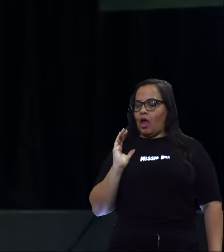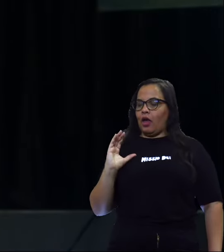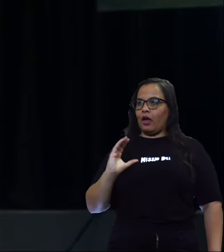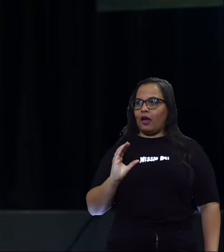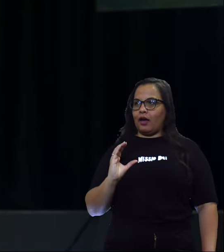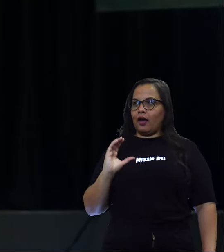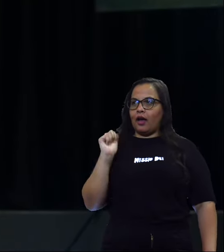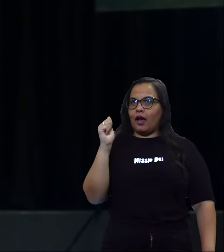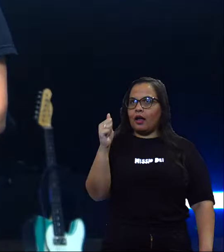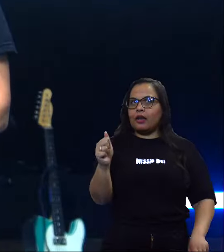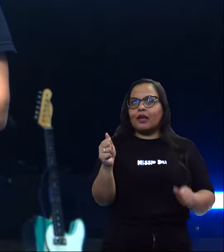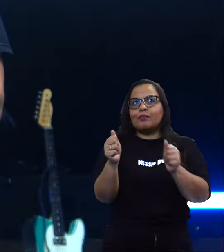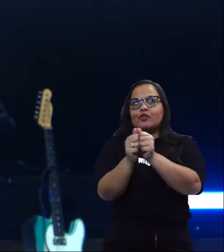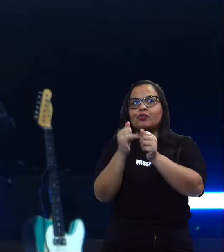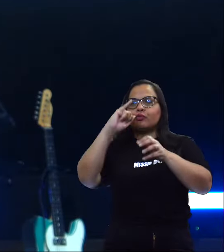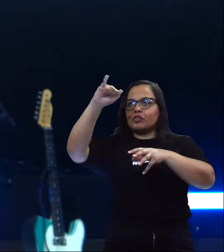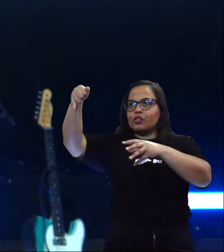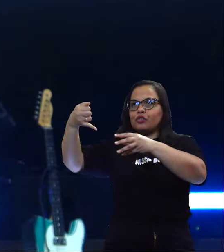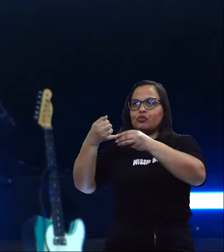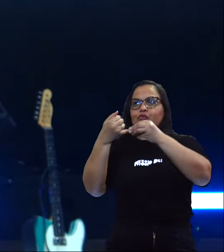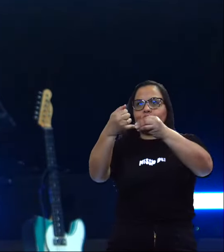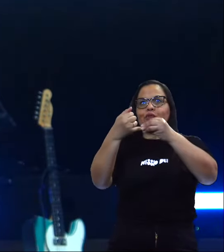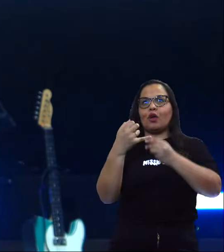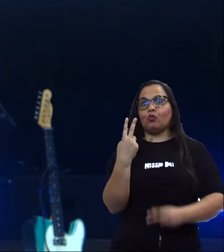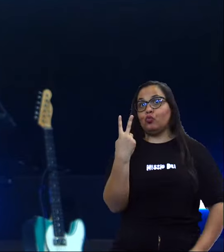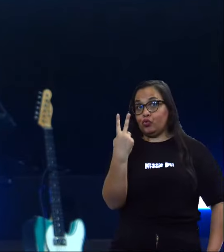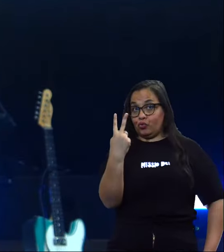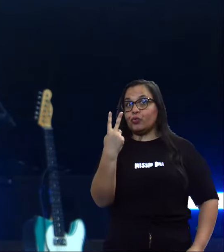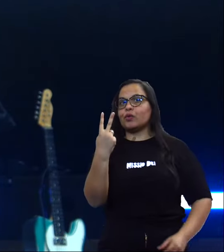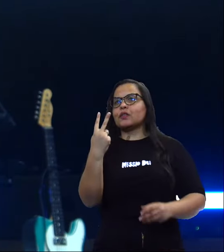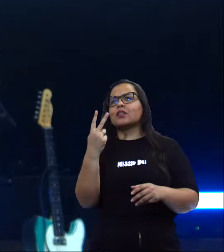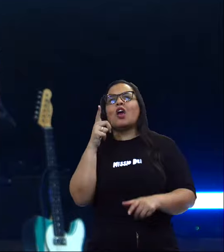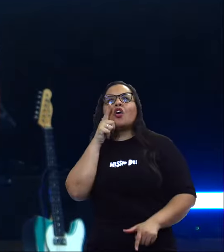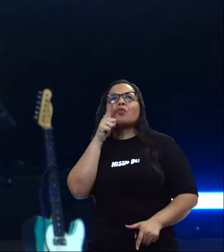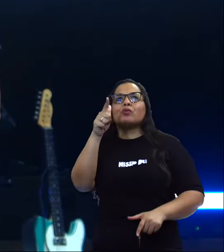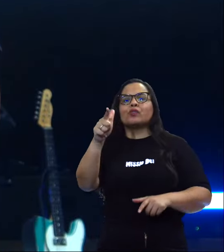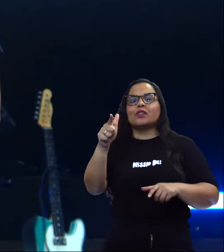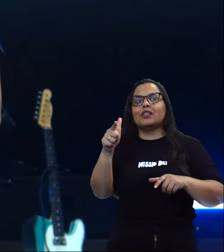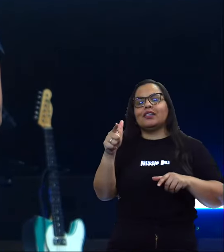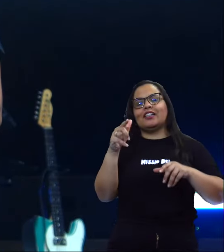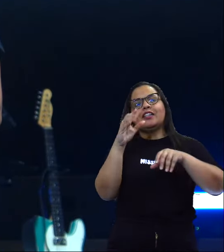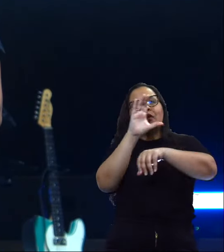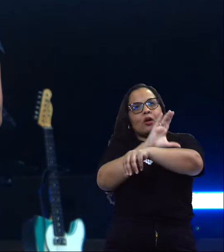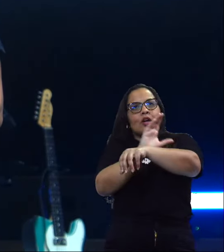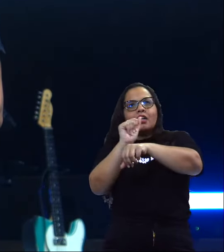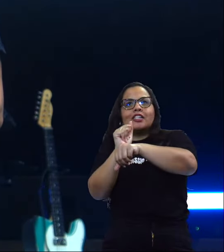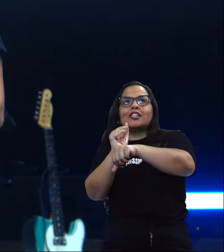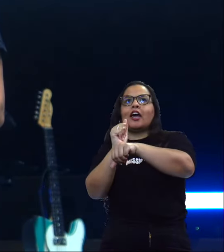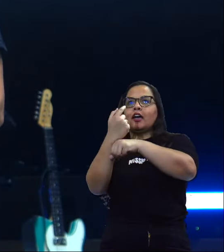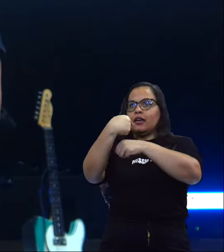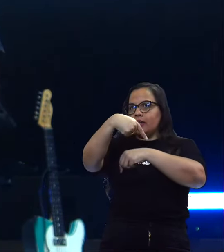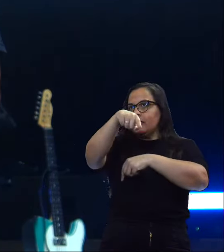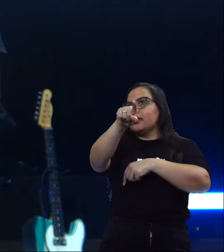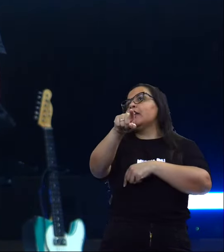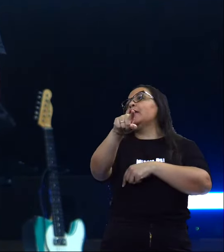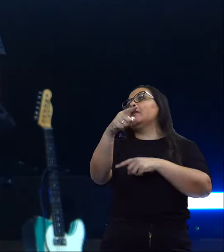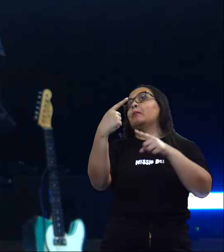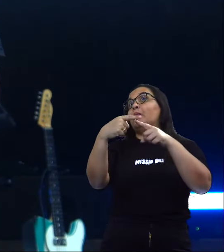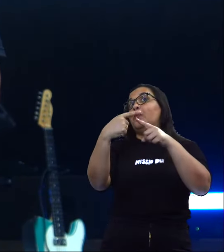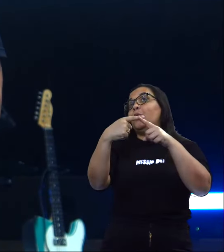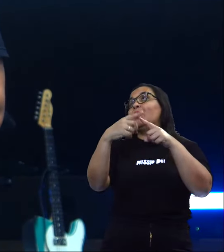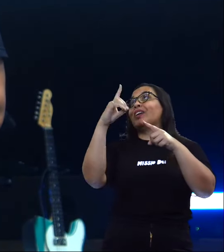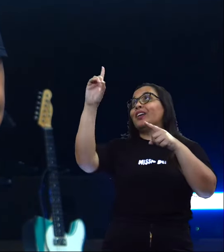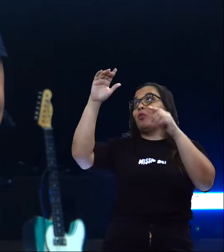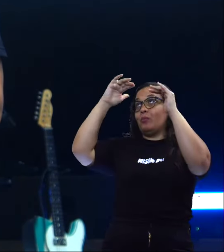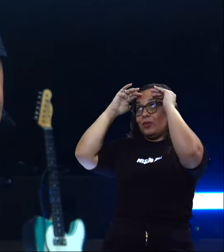lemos com relação a Caleb, e vai falar que ele é aquele que tinha o Espírito de Deus. Eu achei